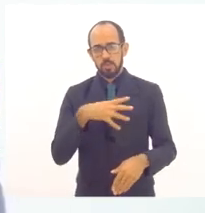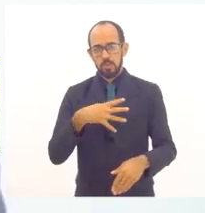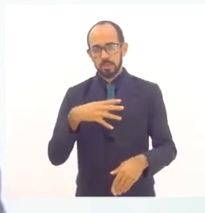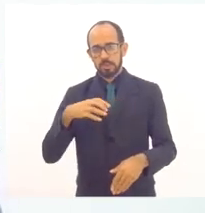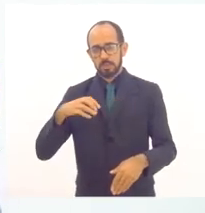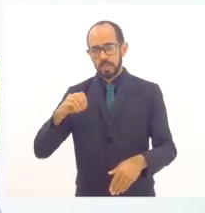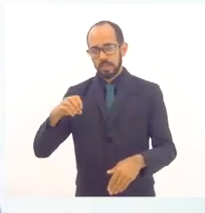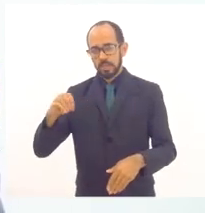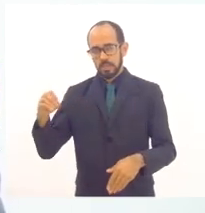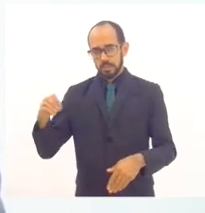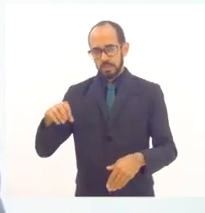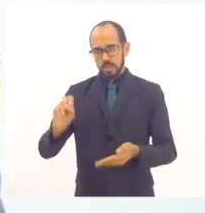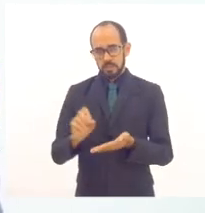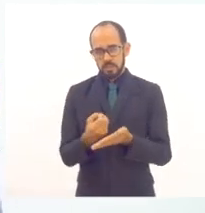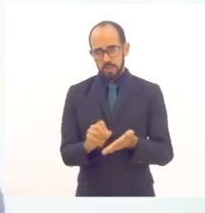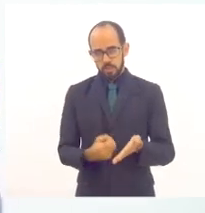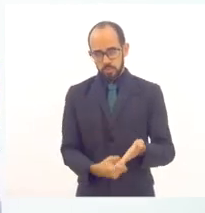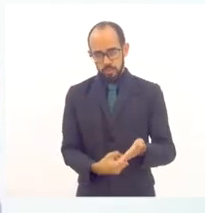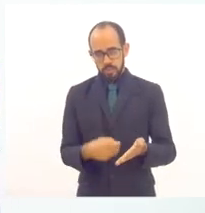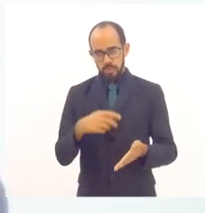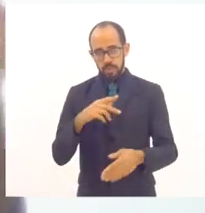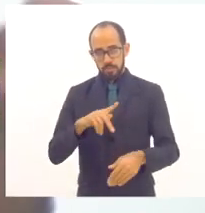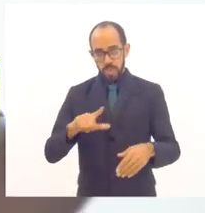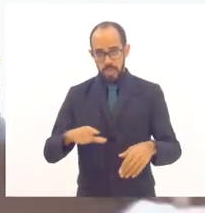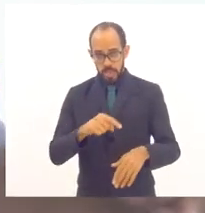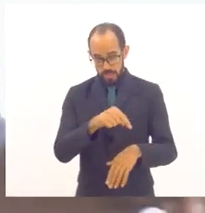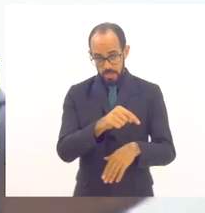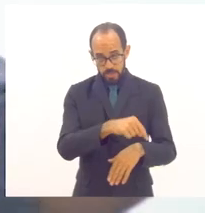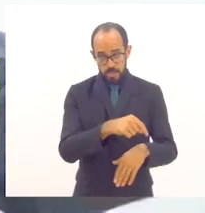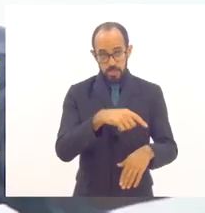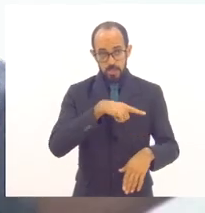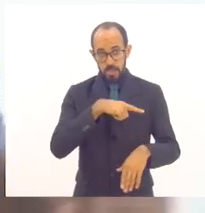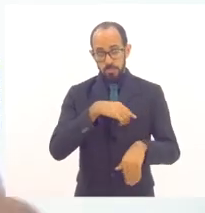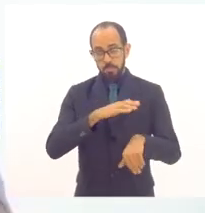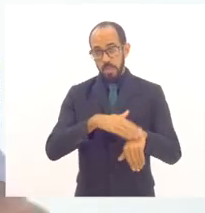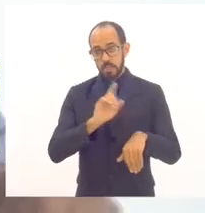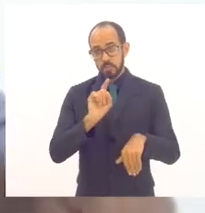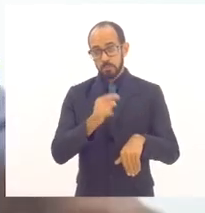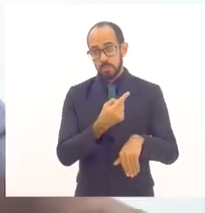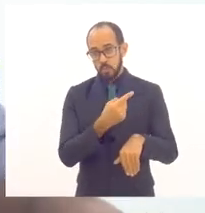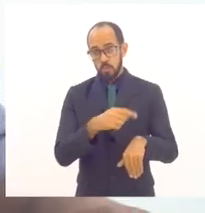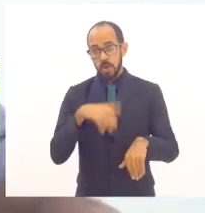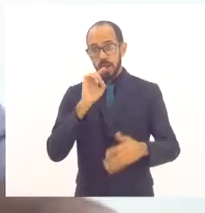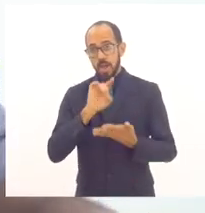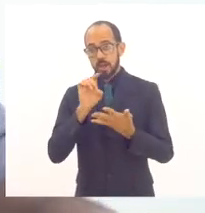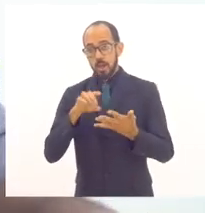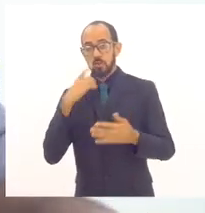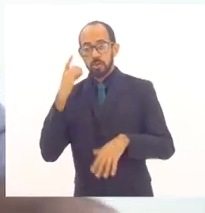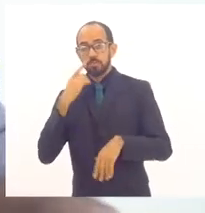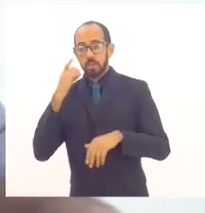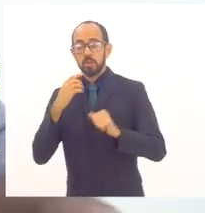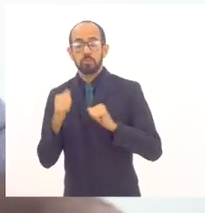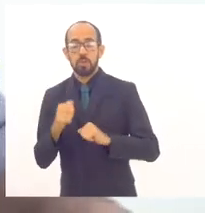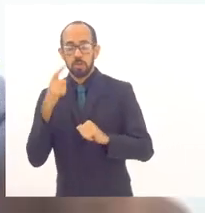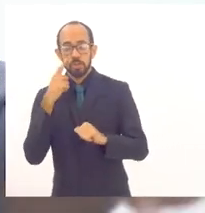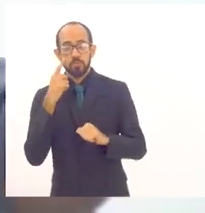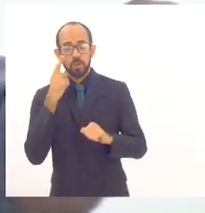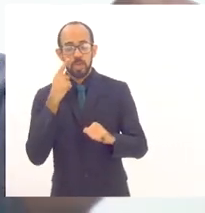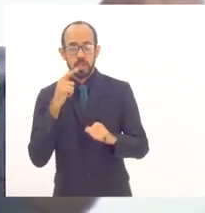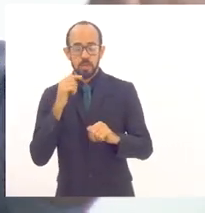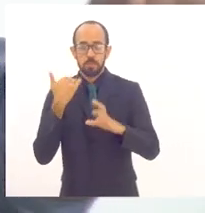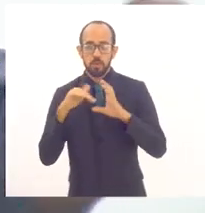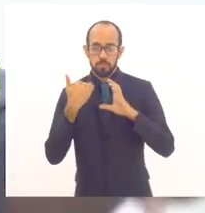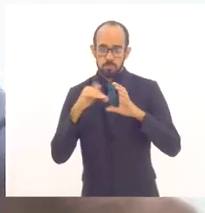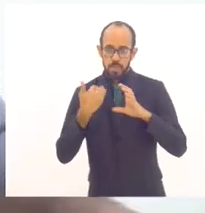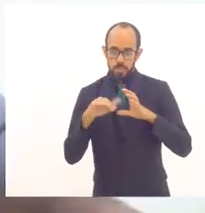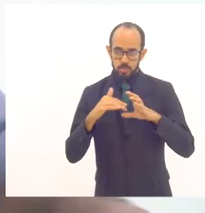já passou de 1.000, né? E cada deputado pode abrir a caixa de e-mail Cada deputado dessa Casa Legislativa